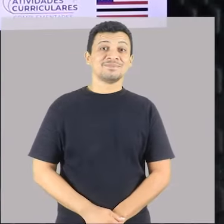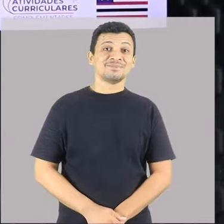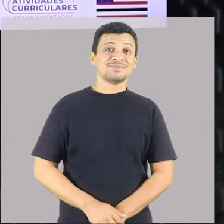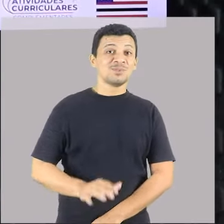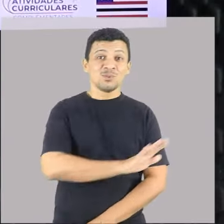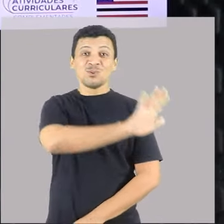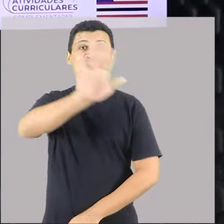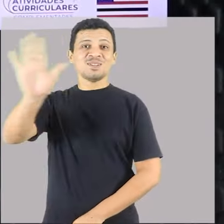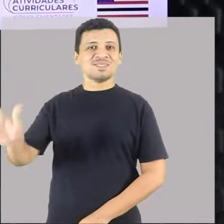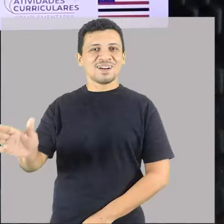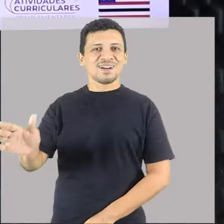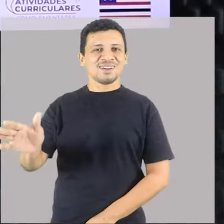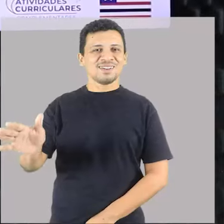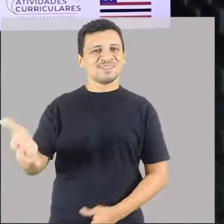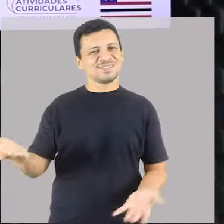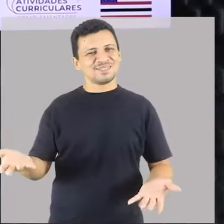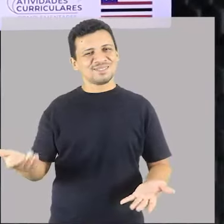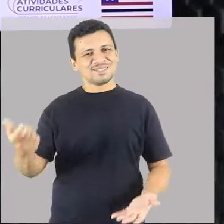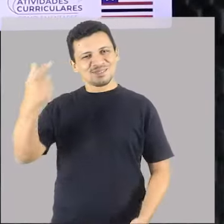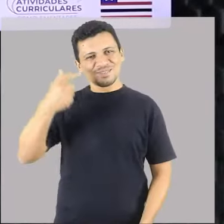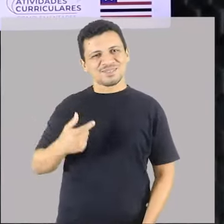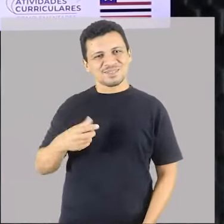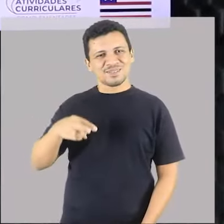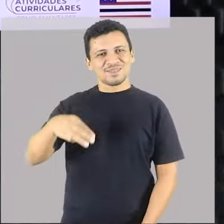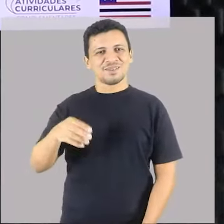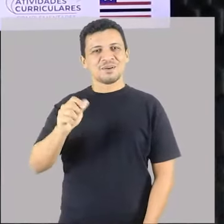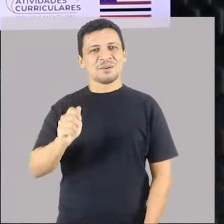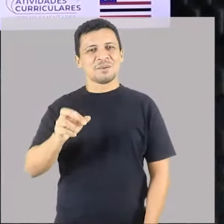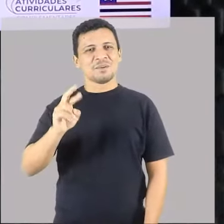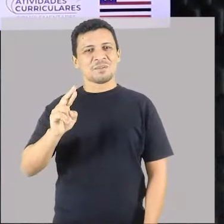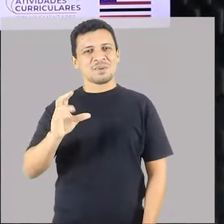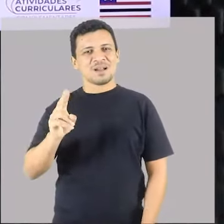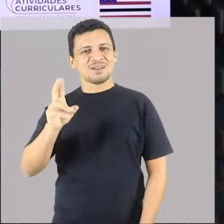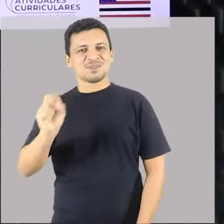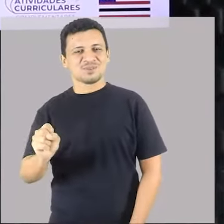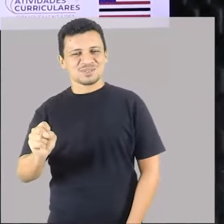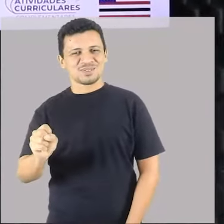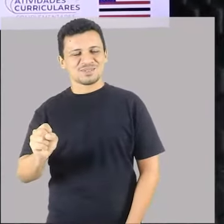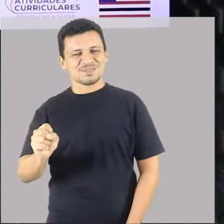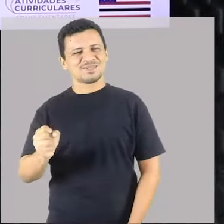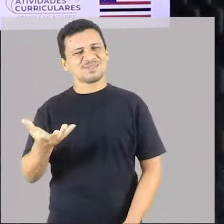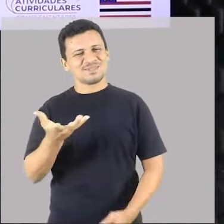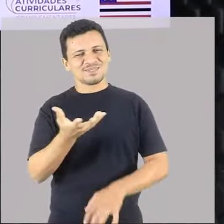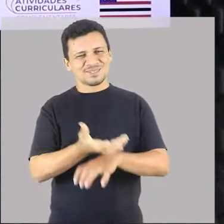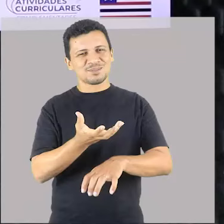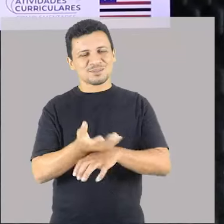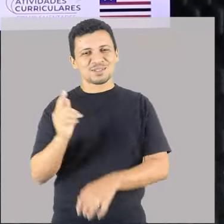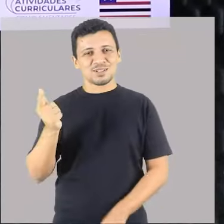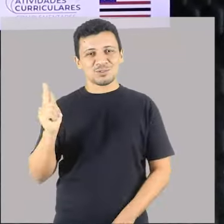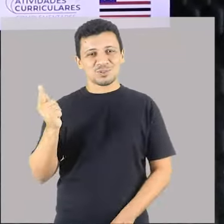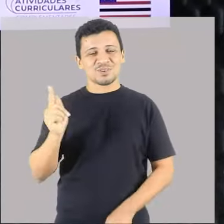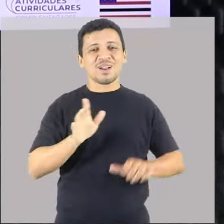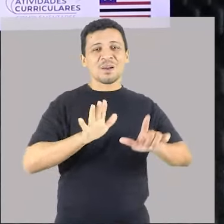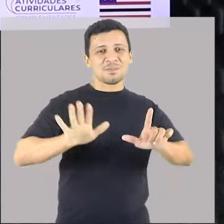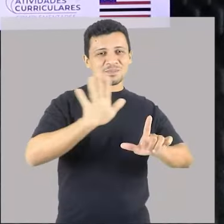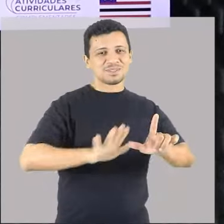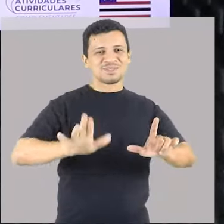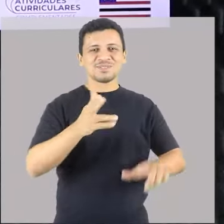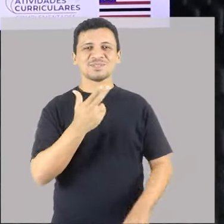salve salve galerinha professor Marcos Vinícius na área professor de geografia da plataforma Gonçalves